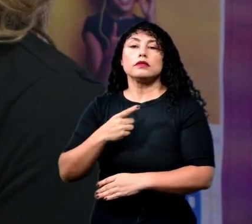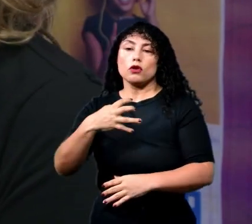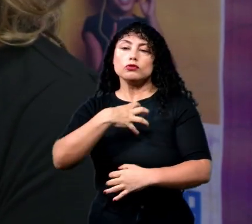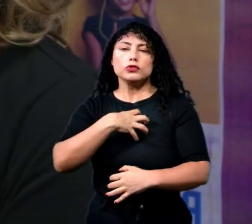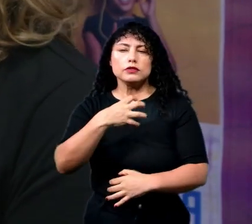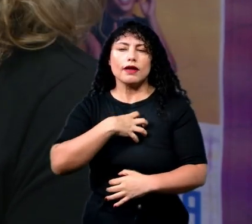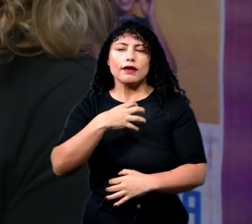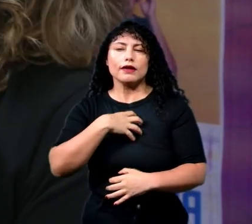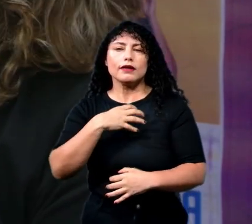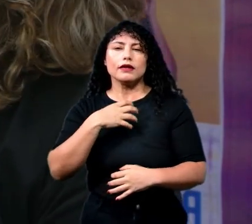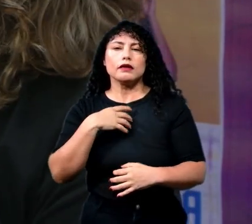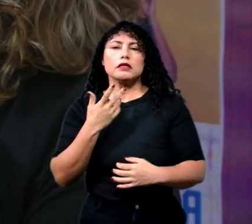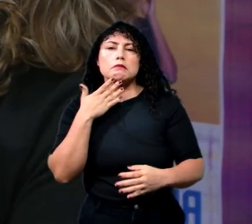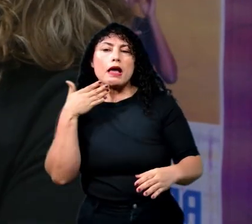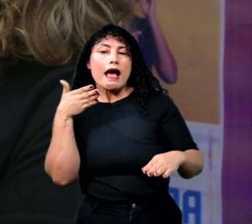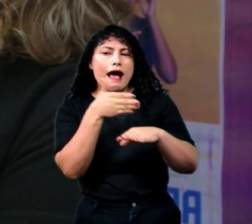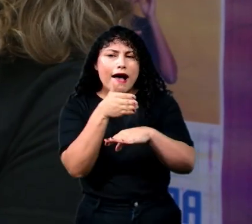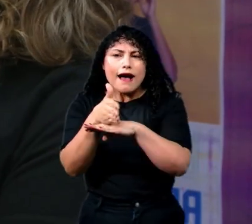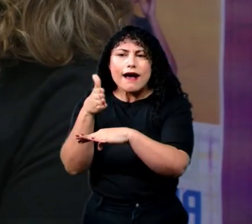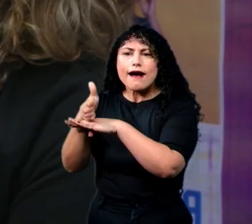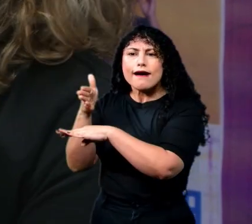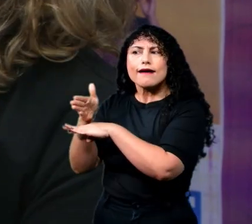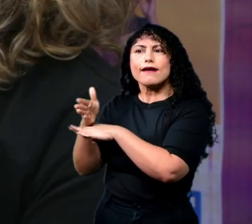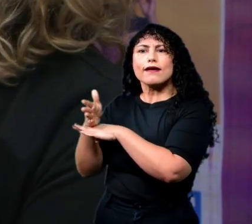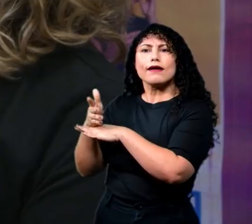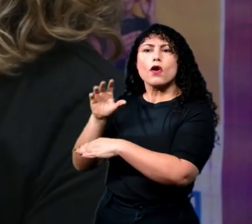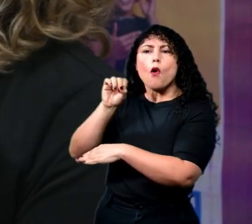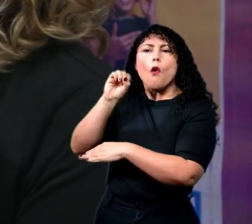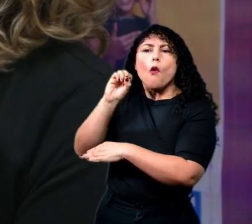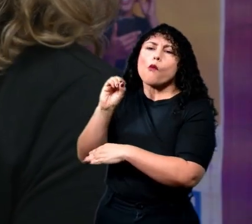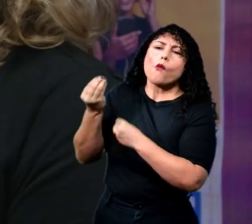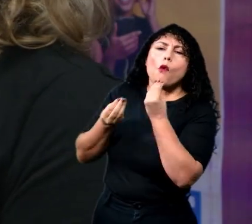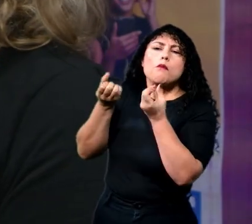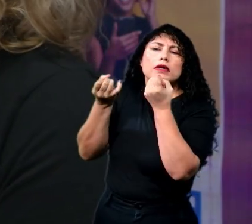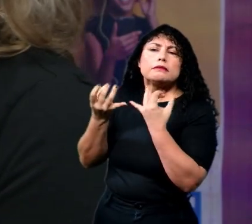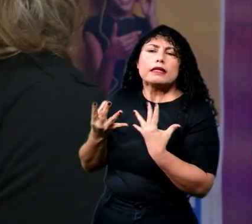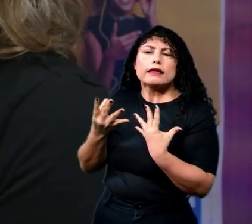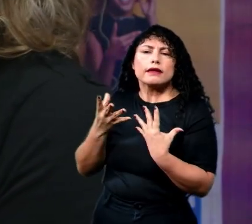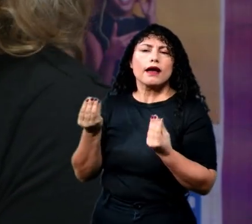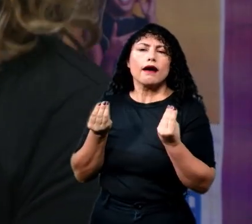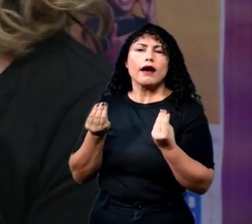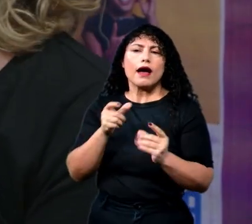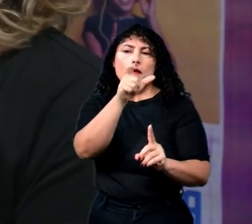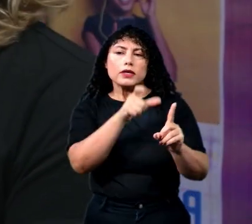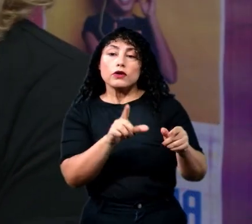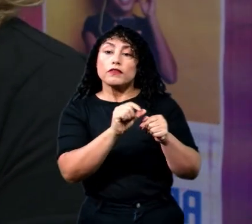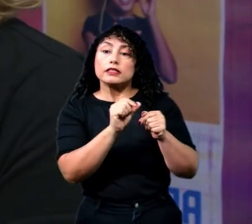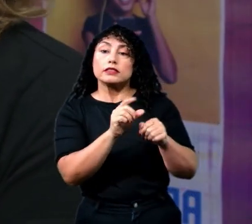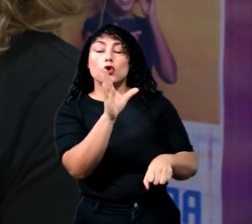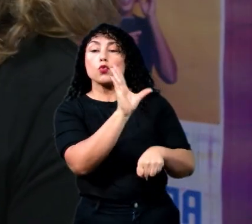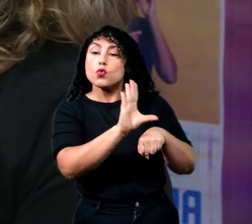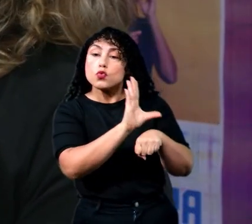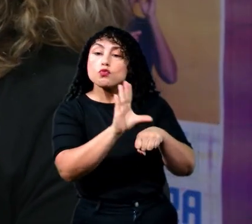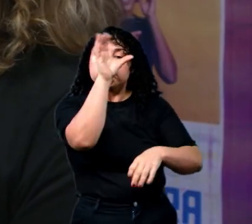formas, né, de fazer algumas sanções como a pessoa vai ter que fazer um